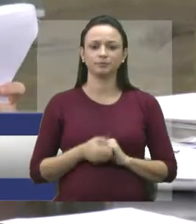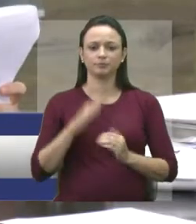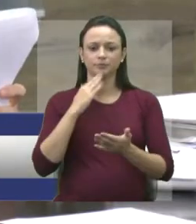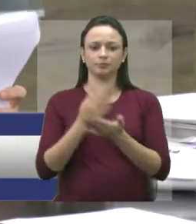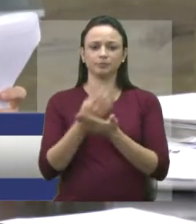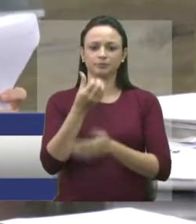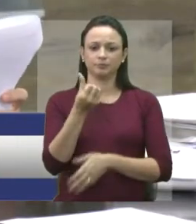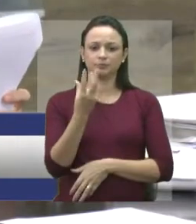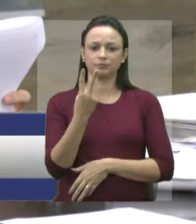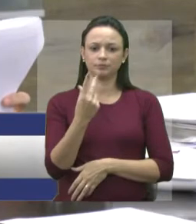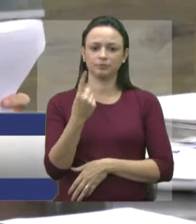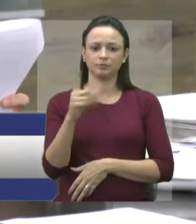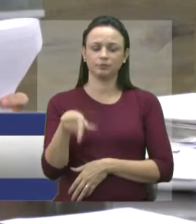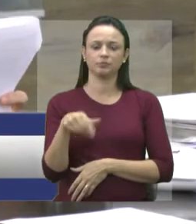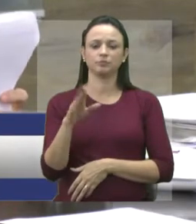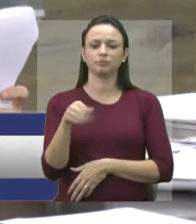Requerimento